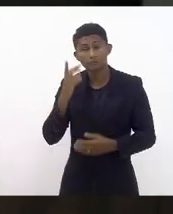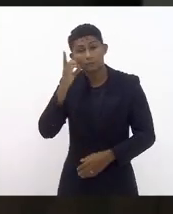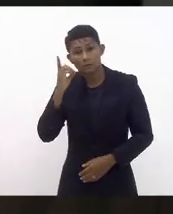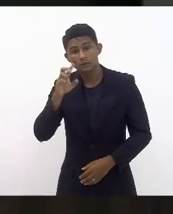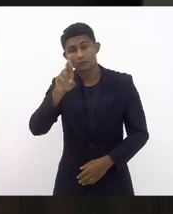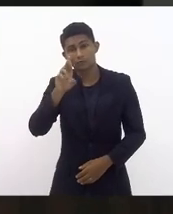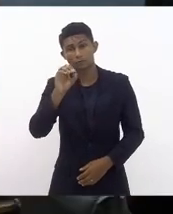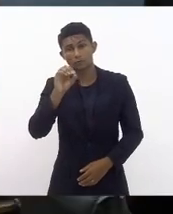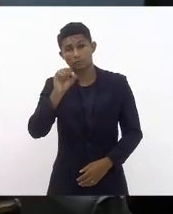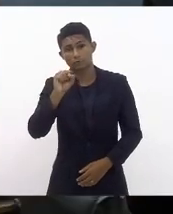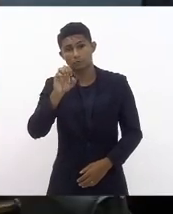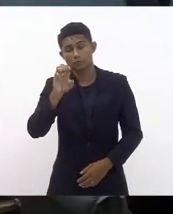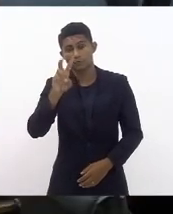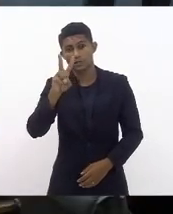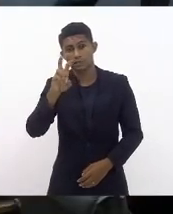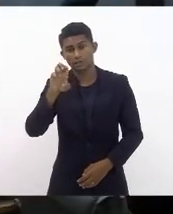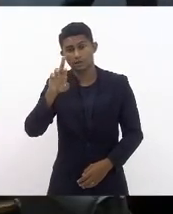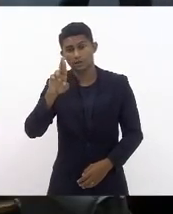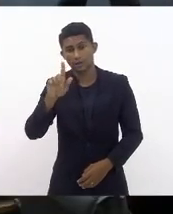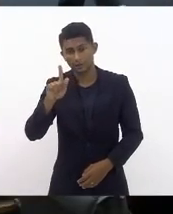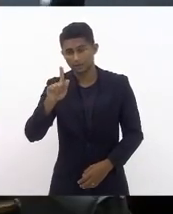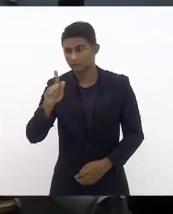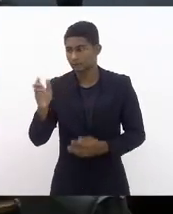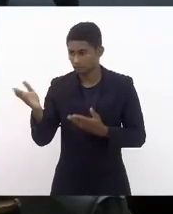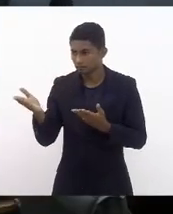Rosenberg Reis.